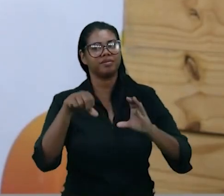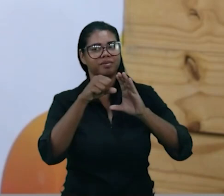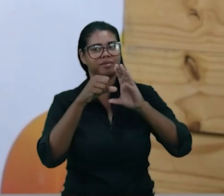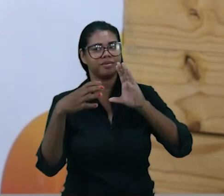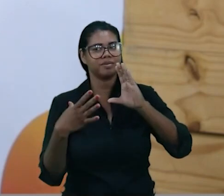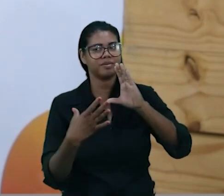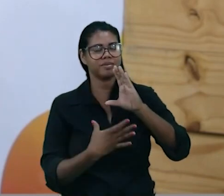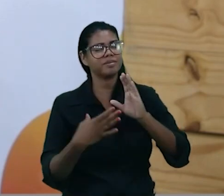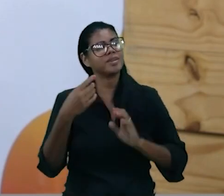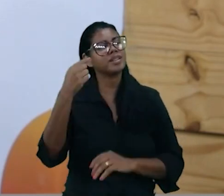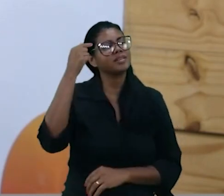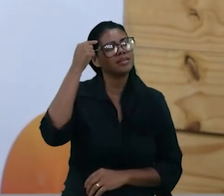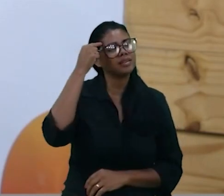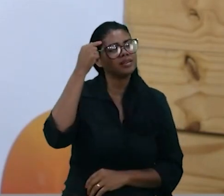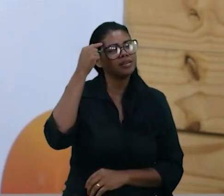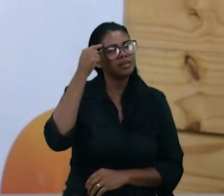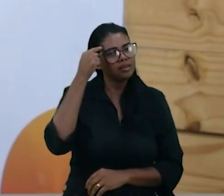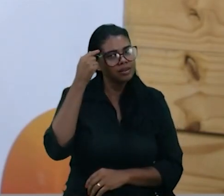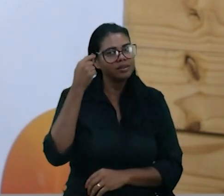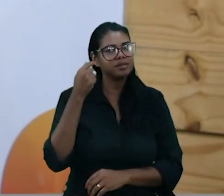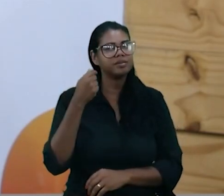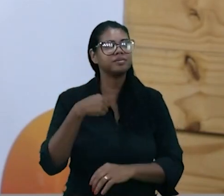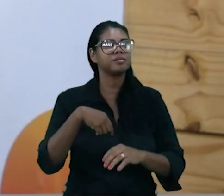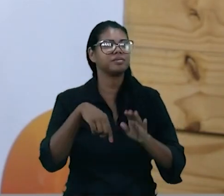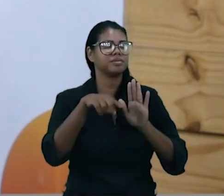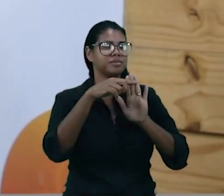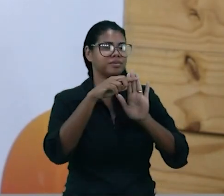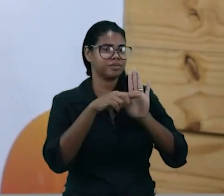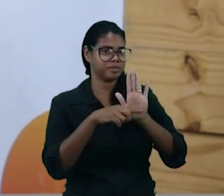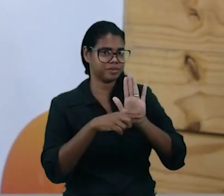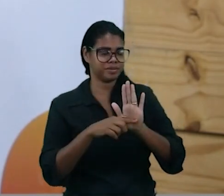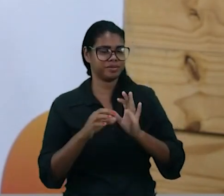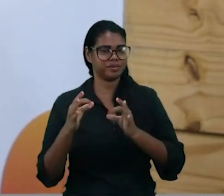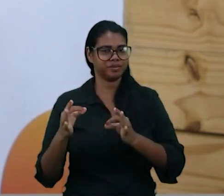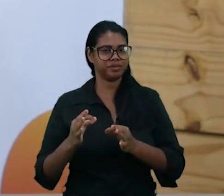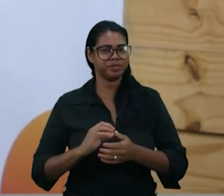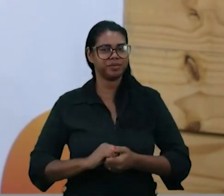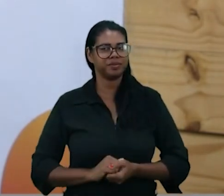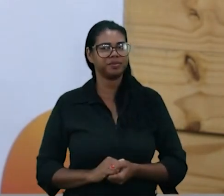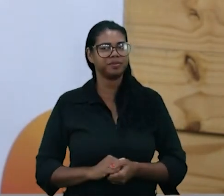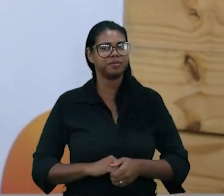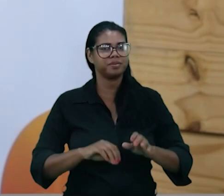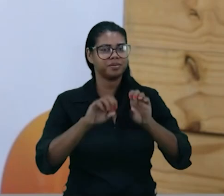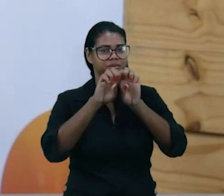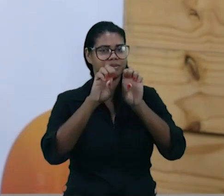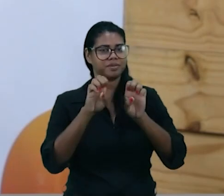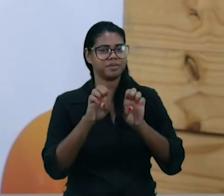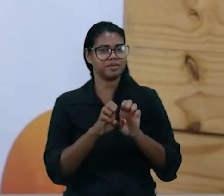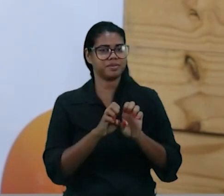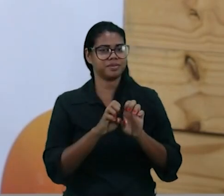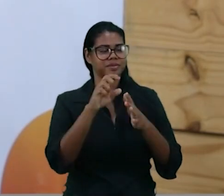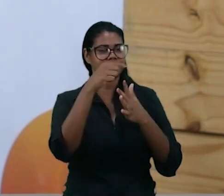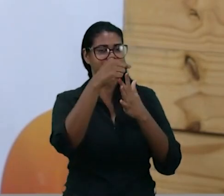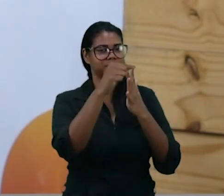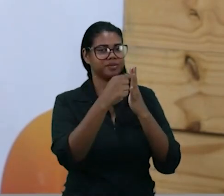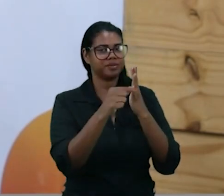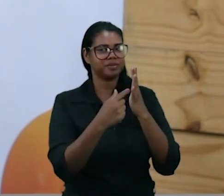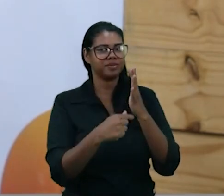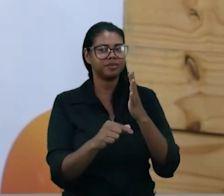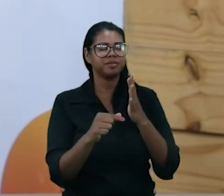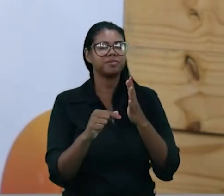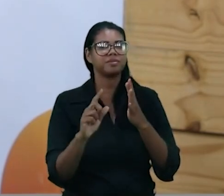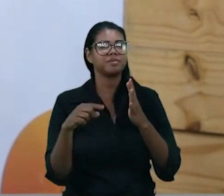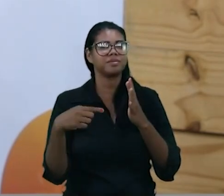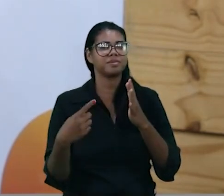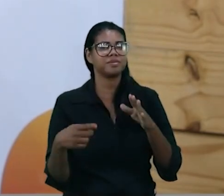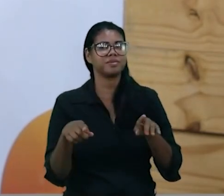gente pensar na classificação, tá certo? Uma estrutura de classificação. Em um outro